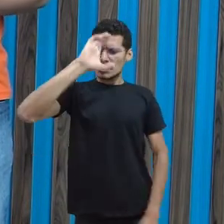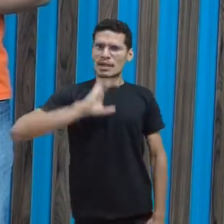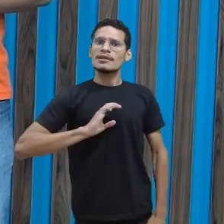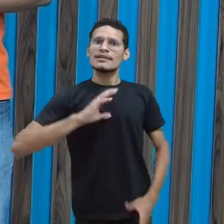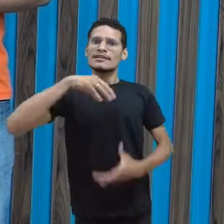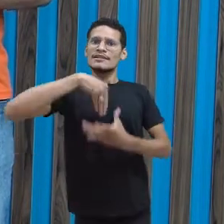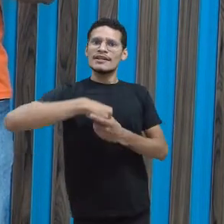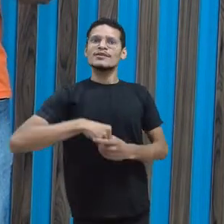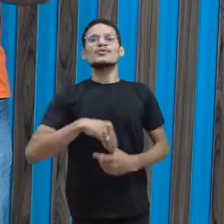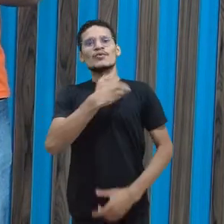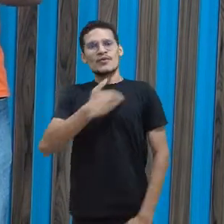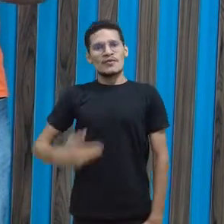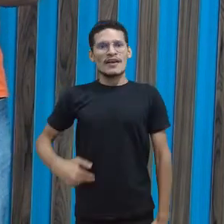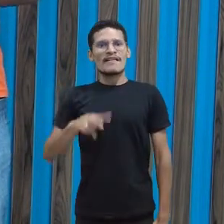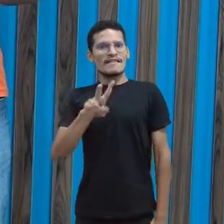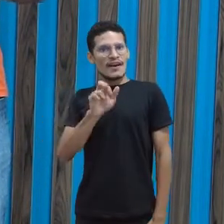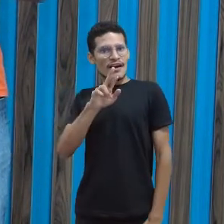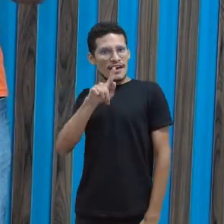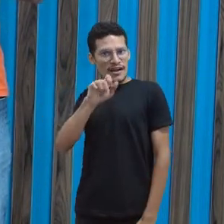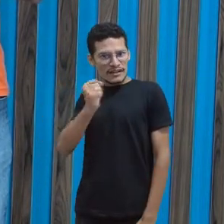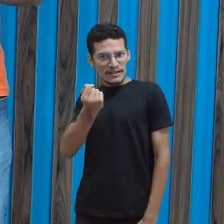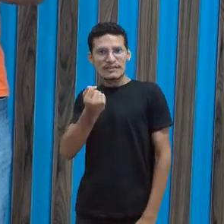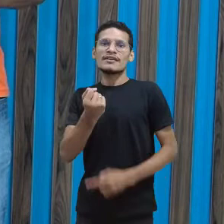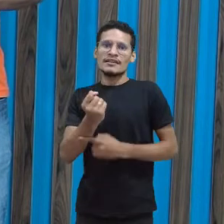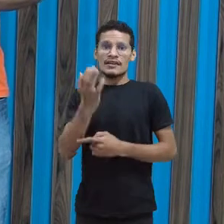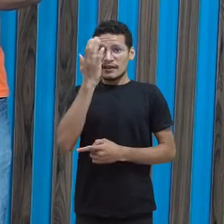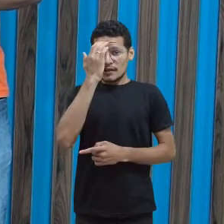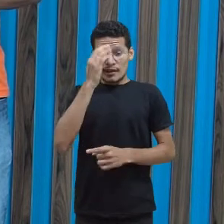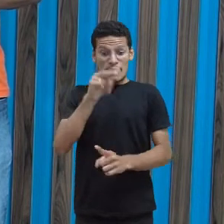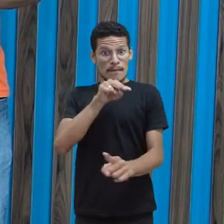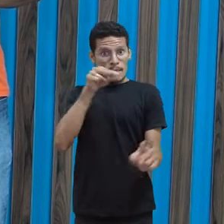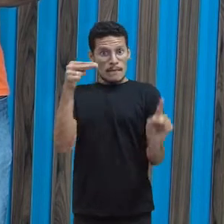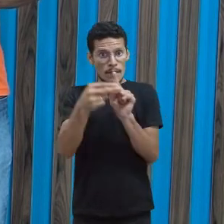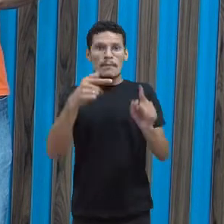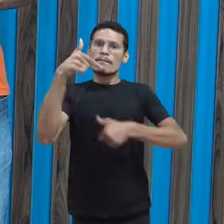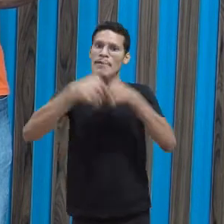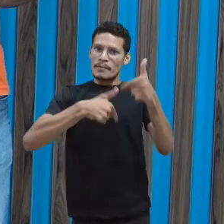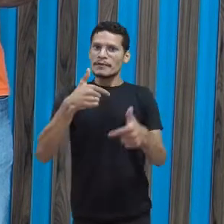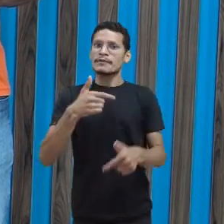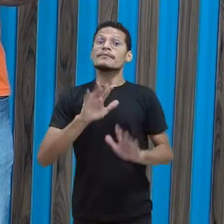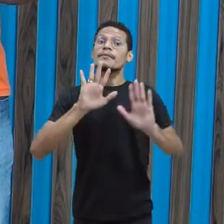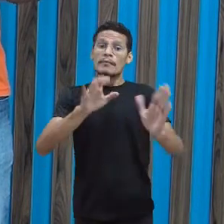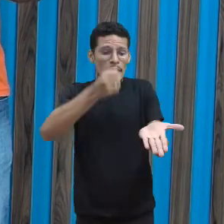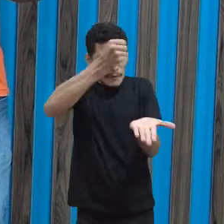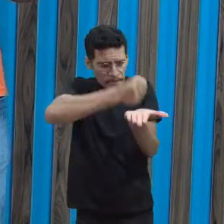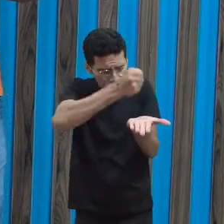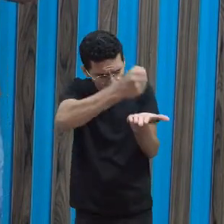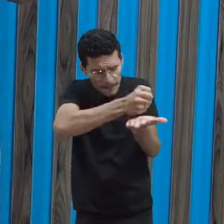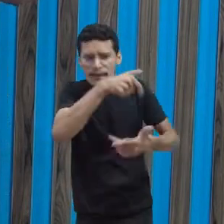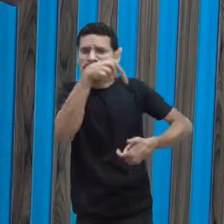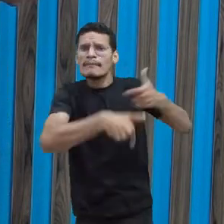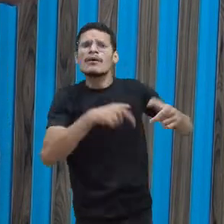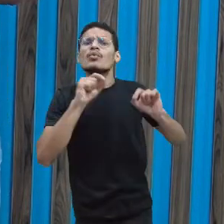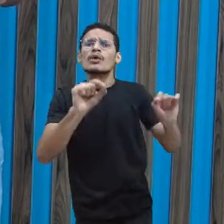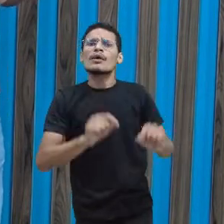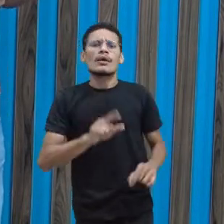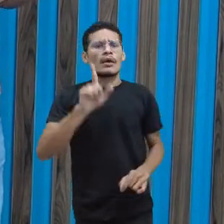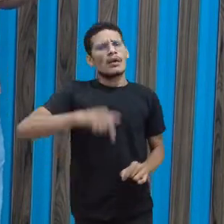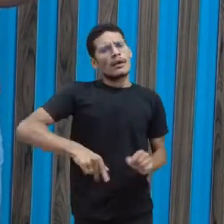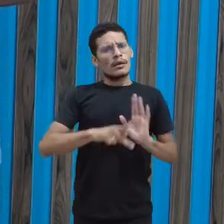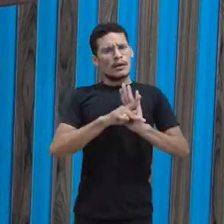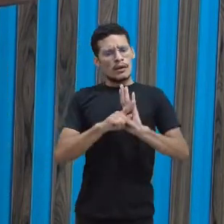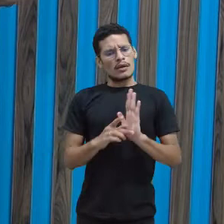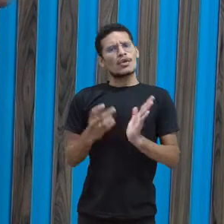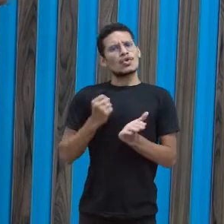de um governo, dentro de uma perspectiva trabalhista. Bom, a carteira de trabalho, ela é justamente o documento,